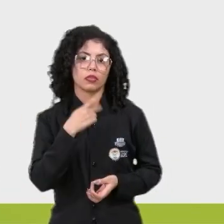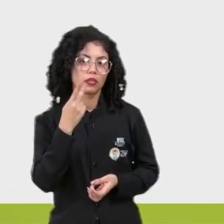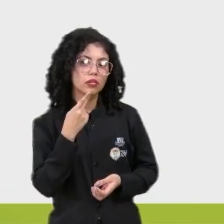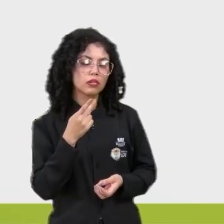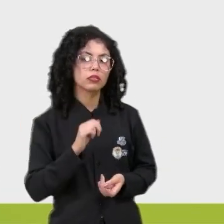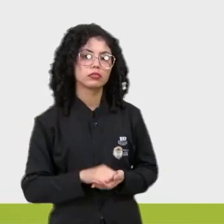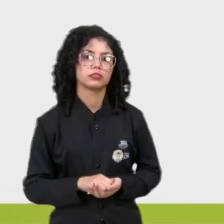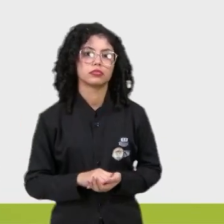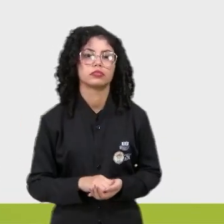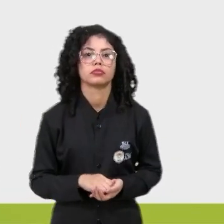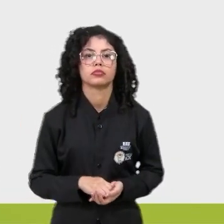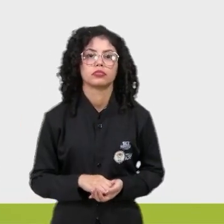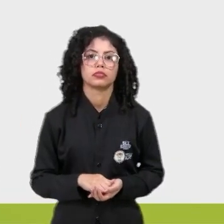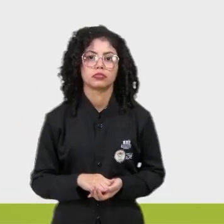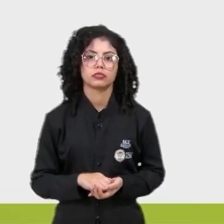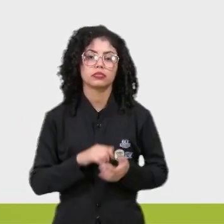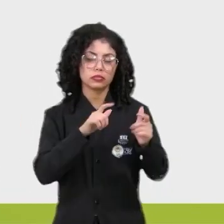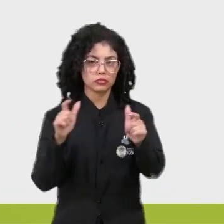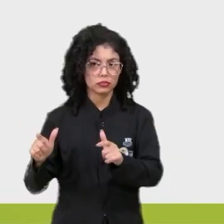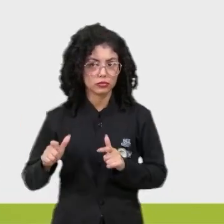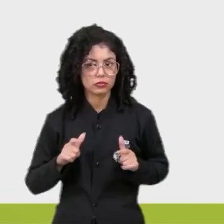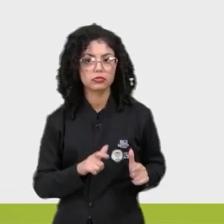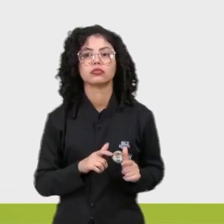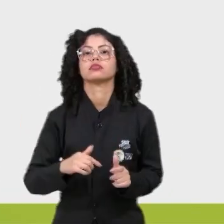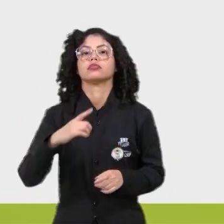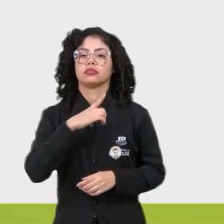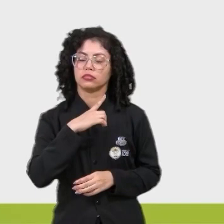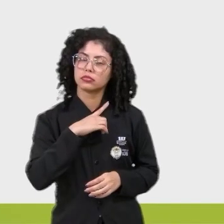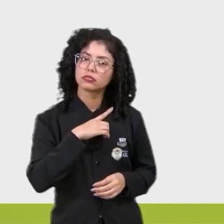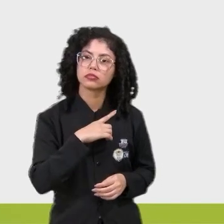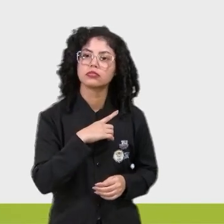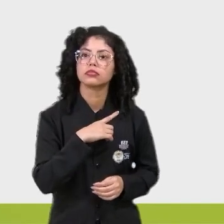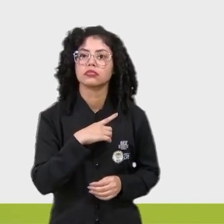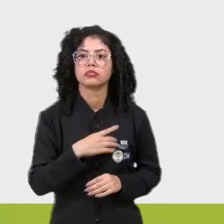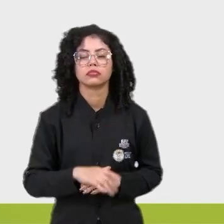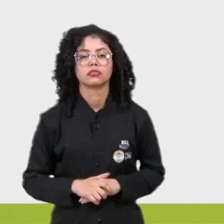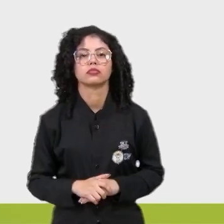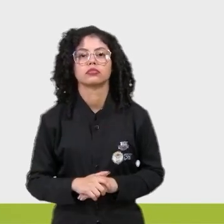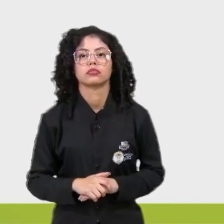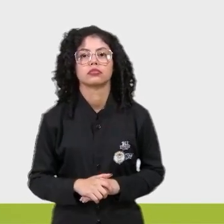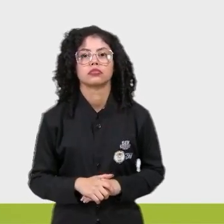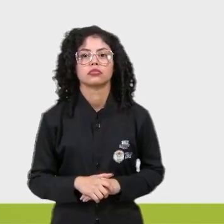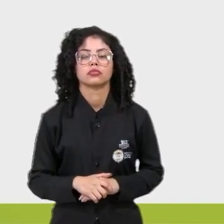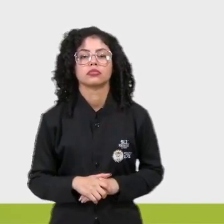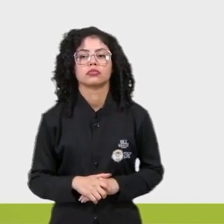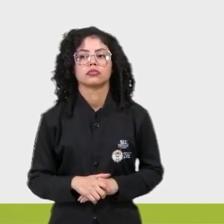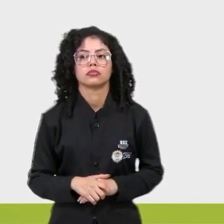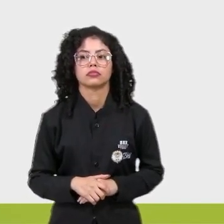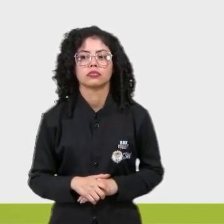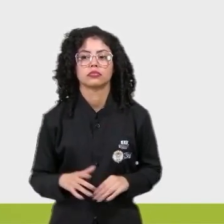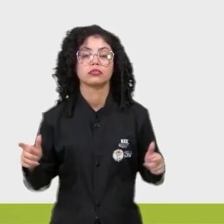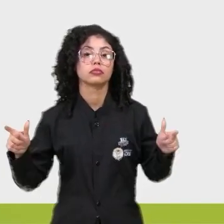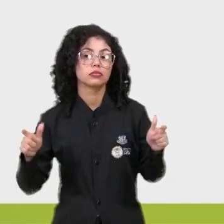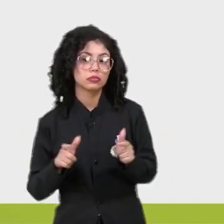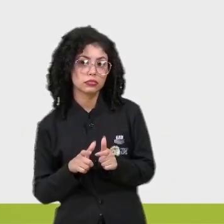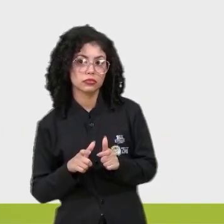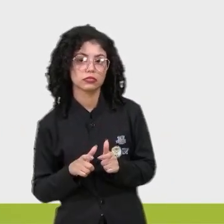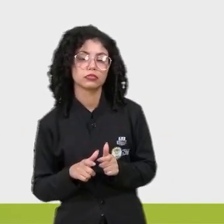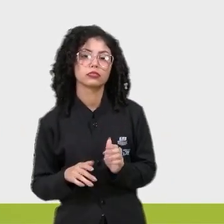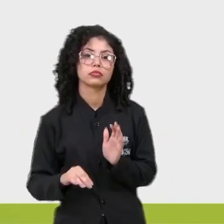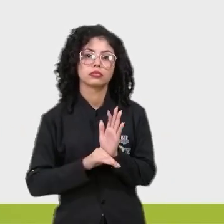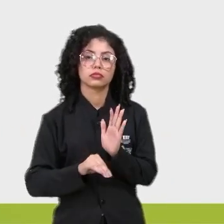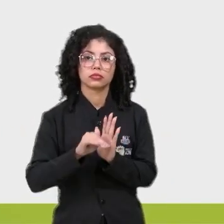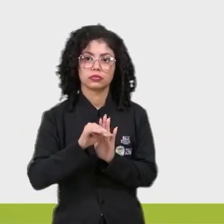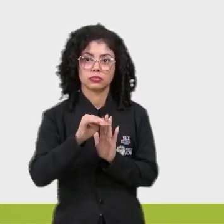ó, esses lugares, né, que estão ali essas cidades que têm uma escala menor aí na